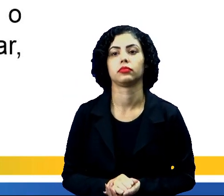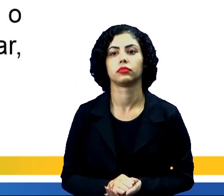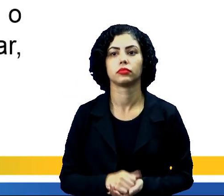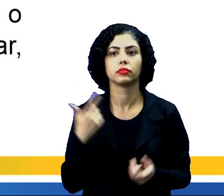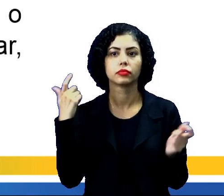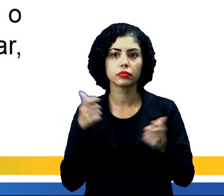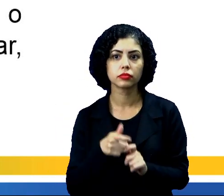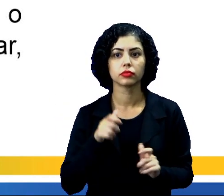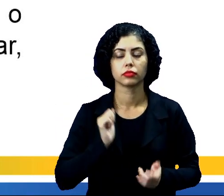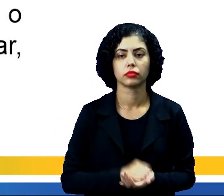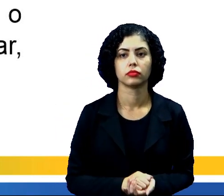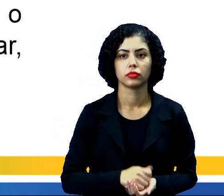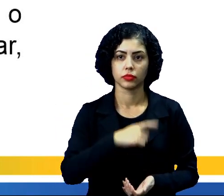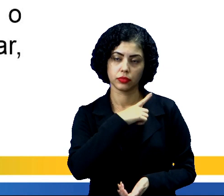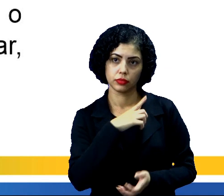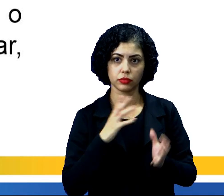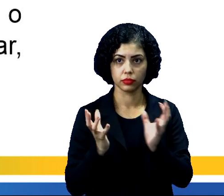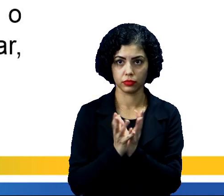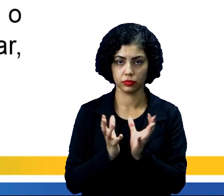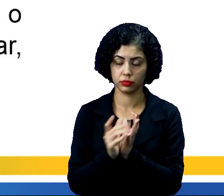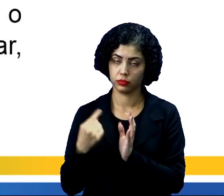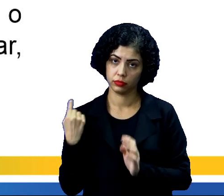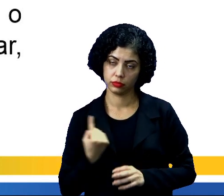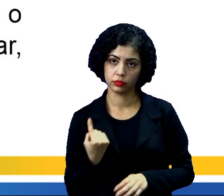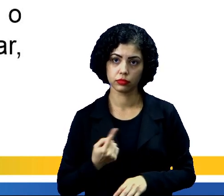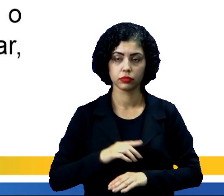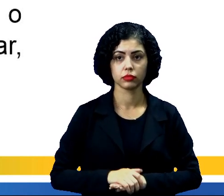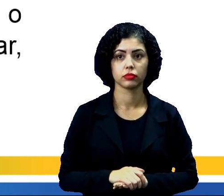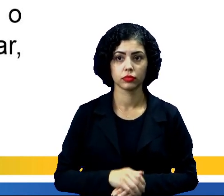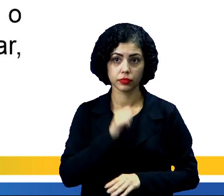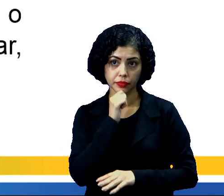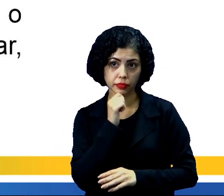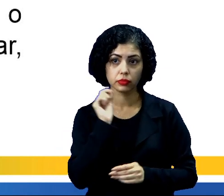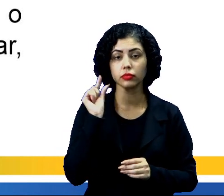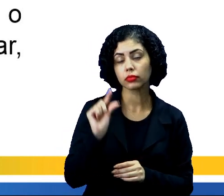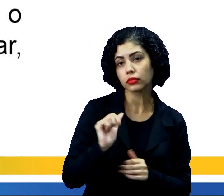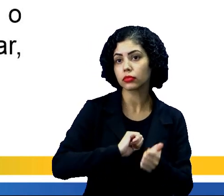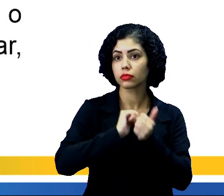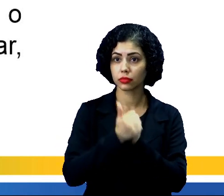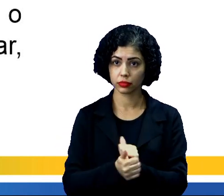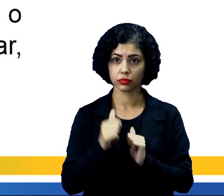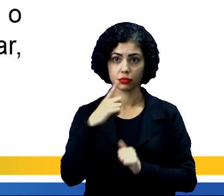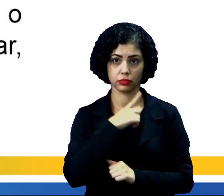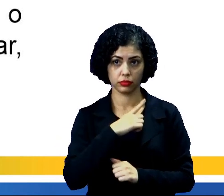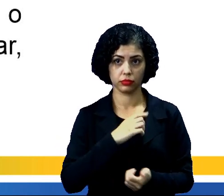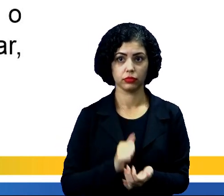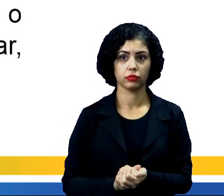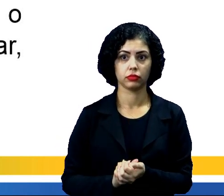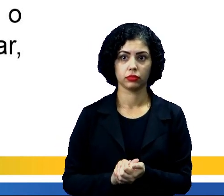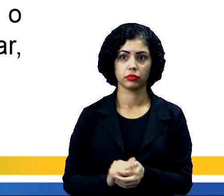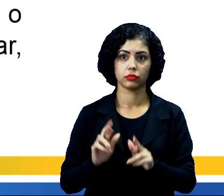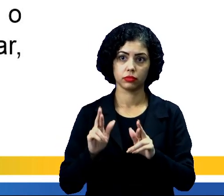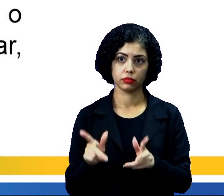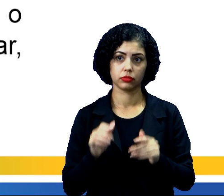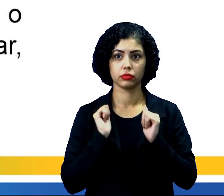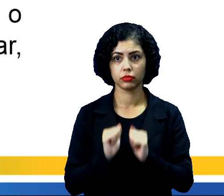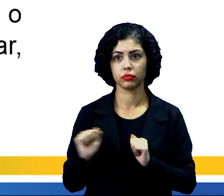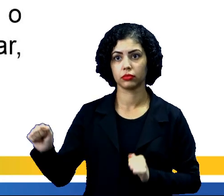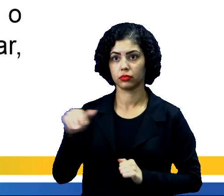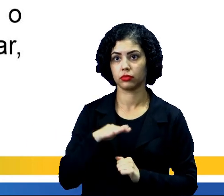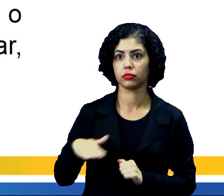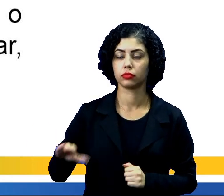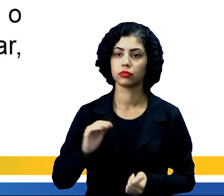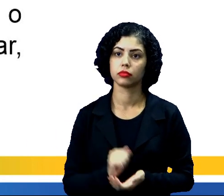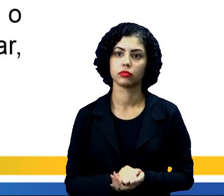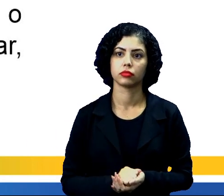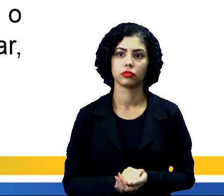menos tacadas. Dá para jogar em equipe ou individualmente. Aliás, é um dos poucos esportes que tem o diferencial de permitir